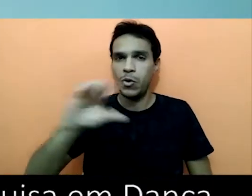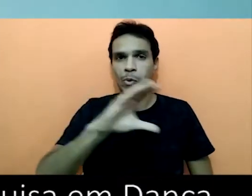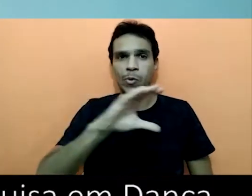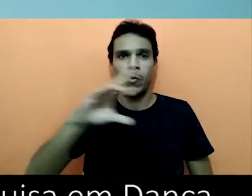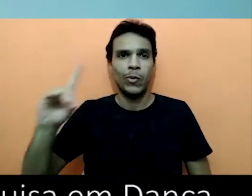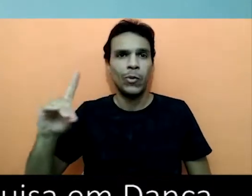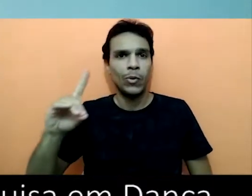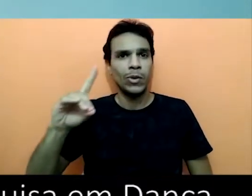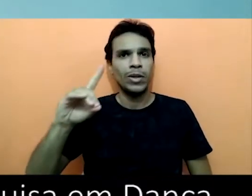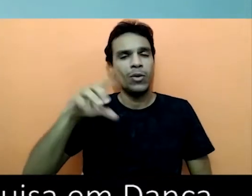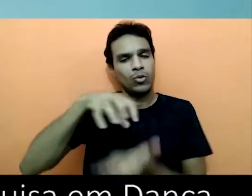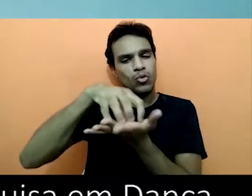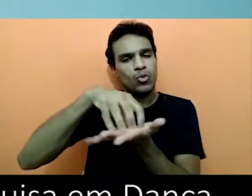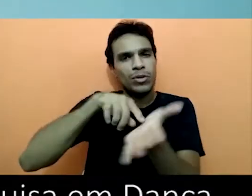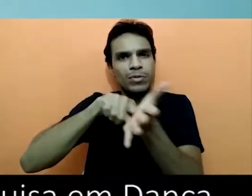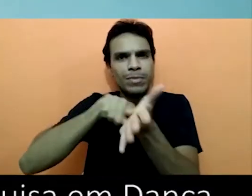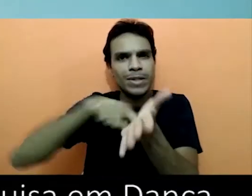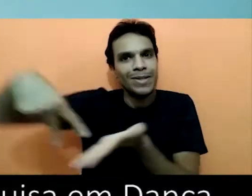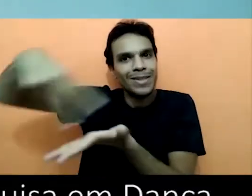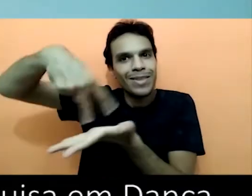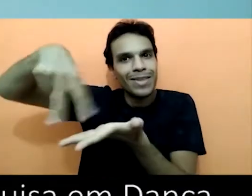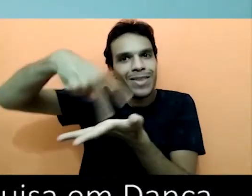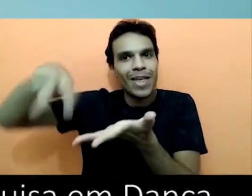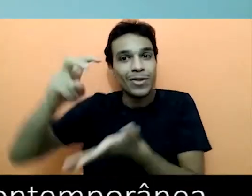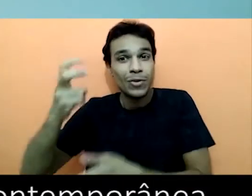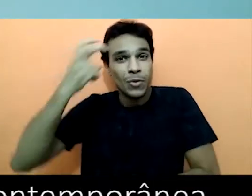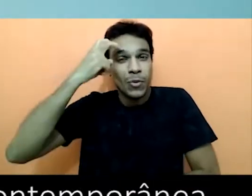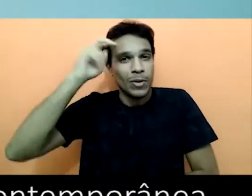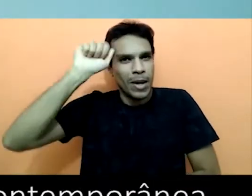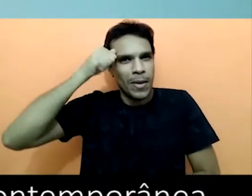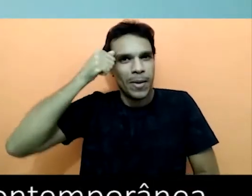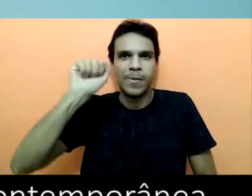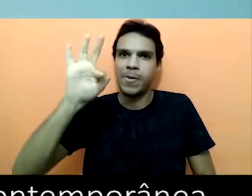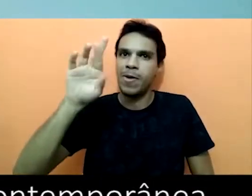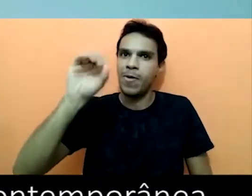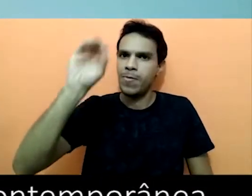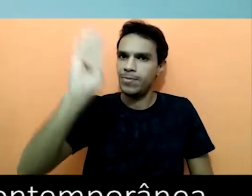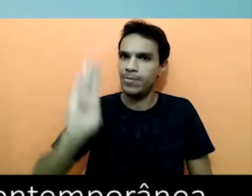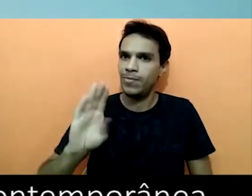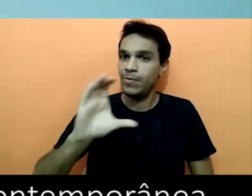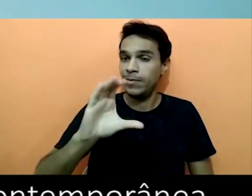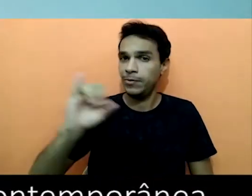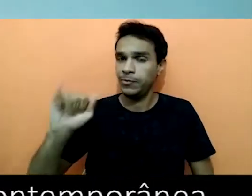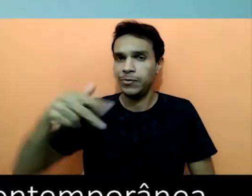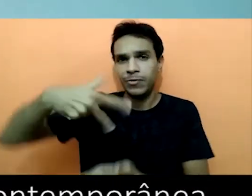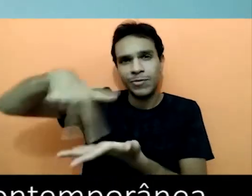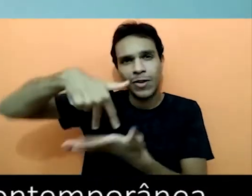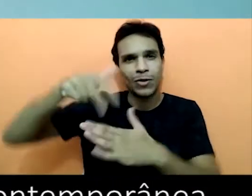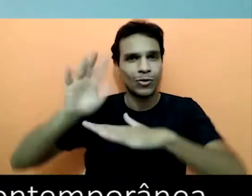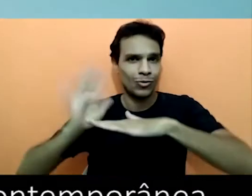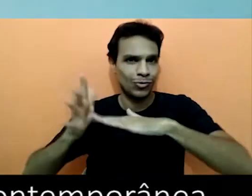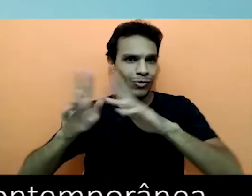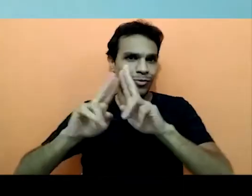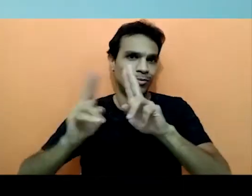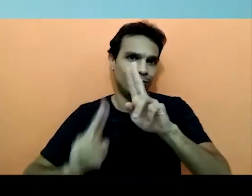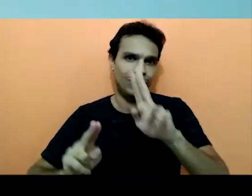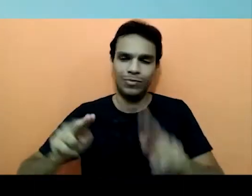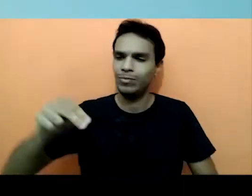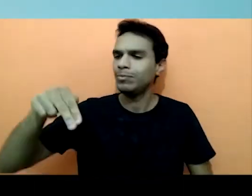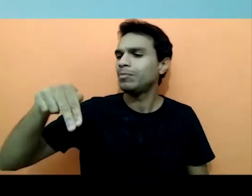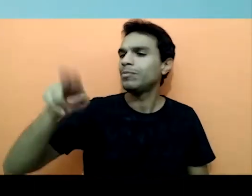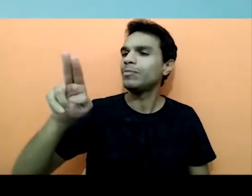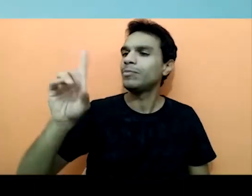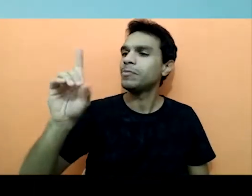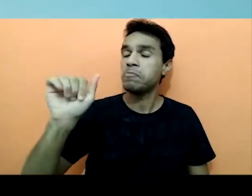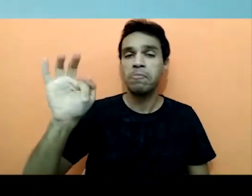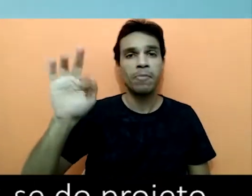desde 2008 coordeno o Núcleo de Pesquisa em Dança e Cultura Afro-Brasileira, CIA de Dança Contemporânea da